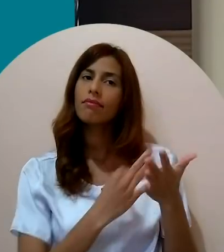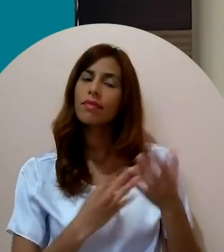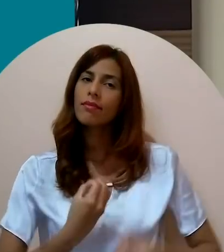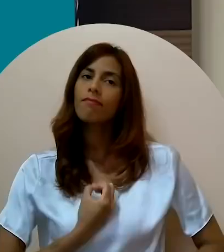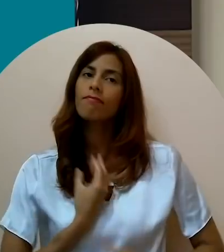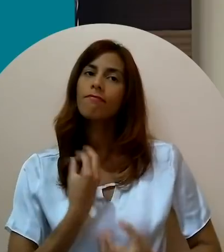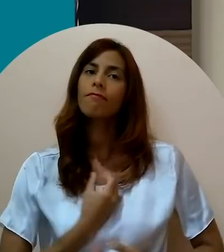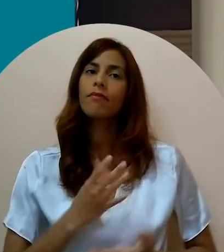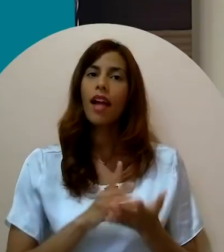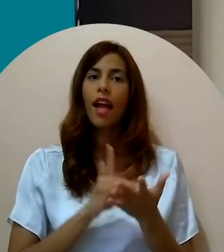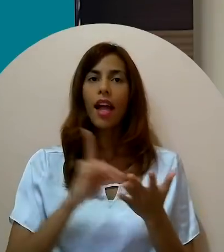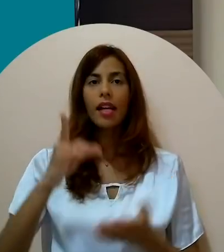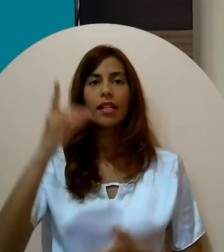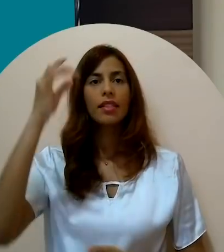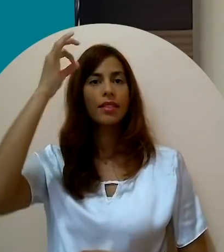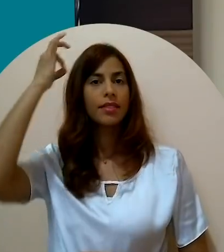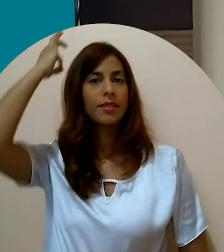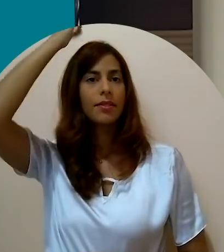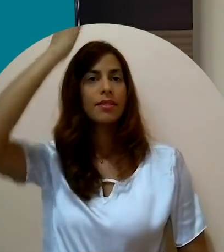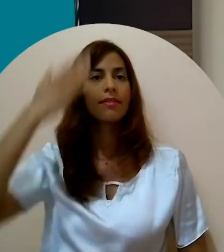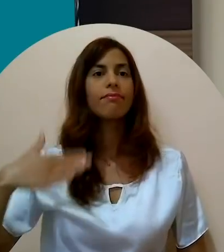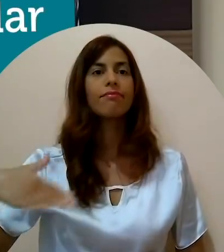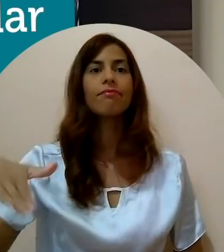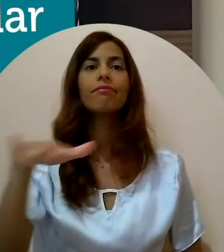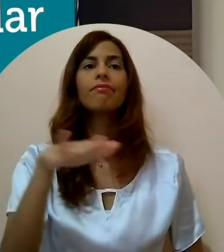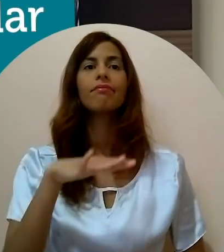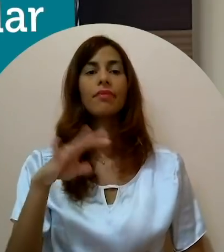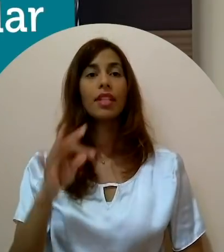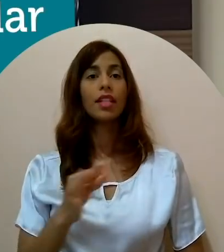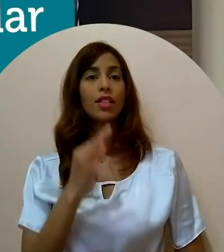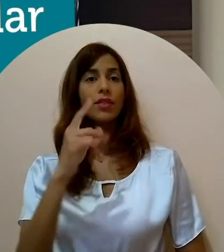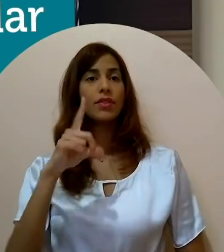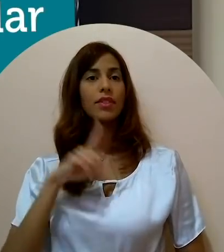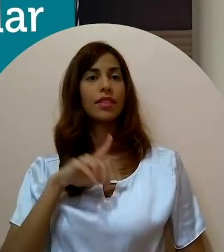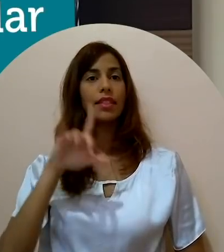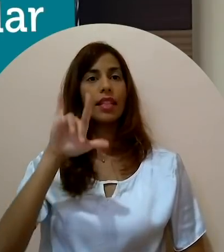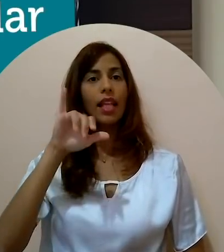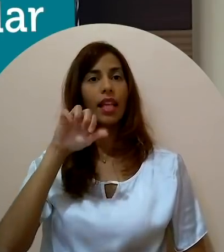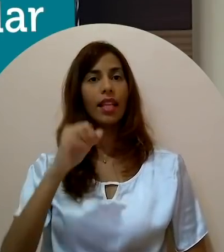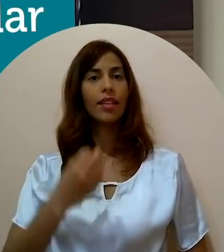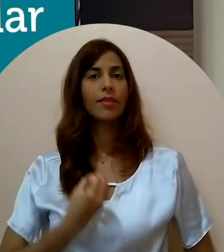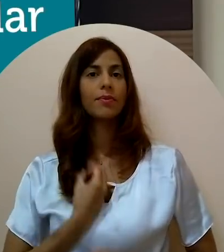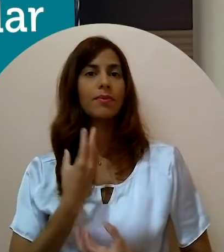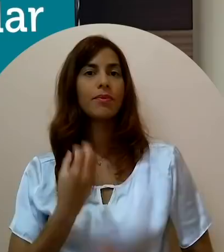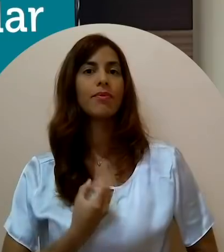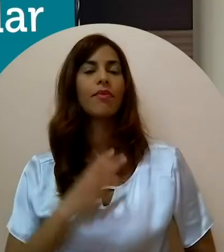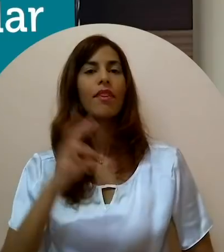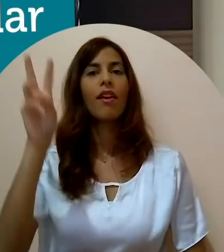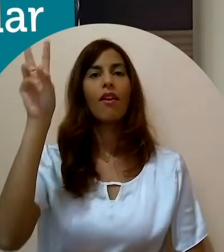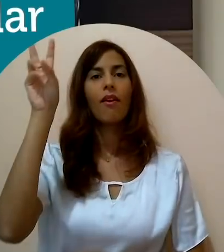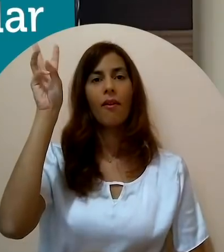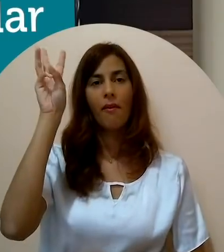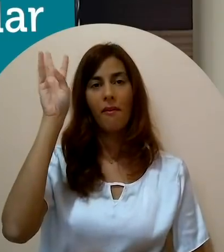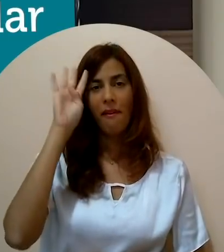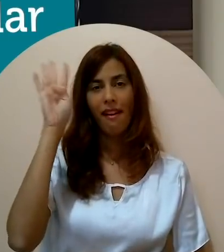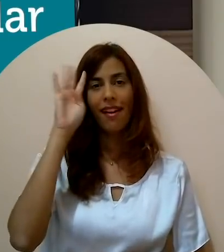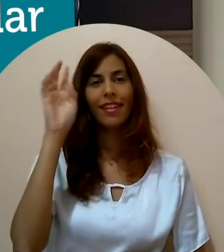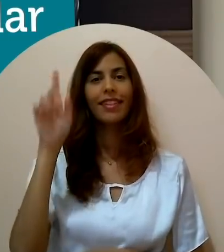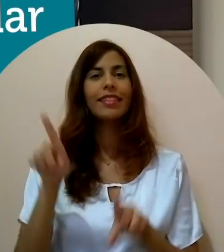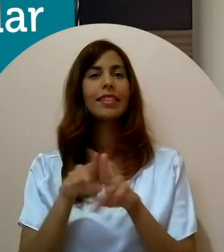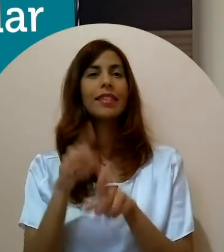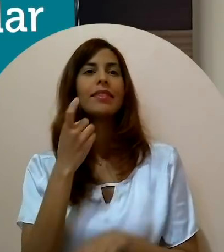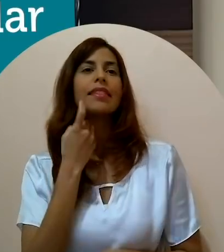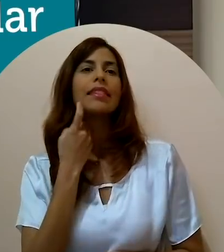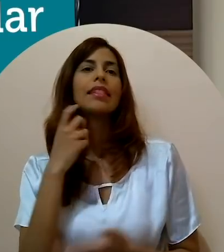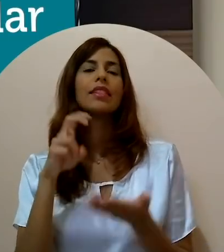da juventude, você pode encontrar textos devocionais, a série Espiritualidade Popular. E em breve, teremos lives devocionais toda